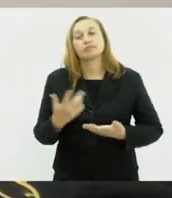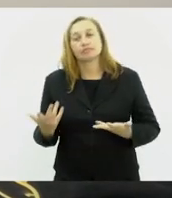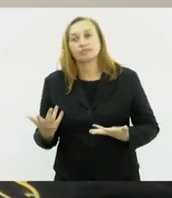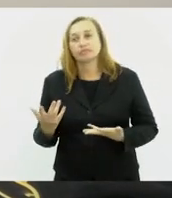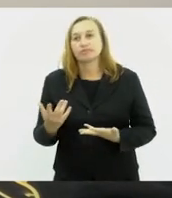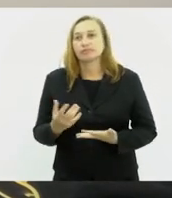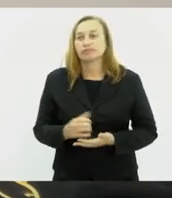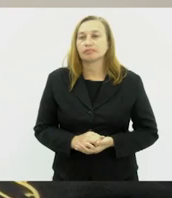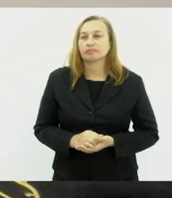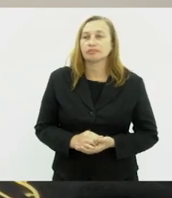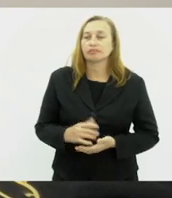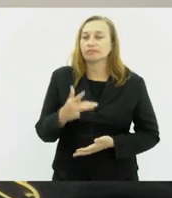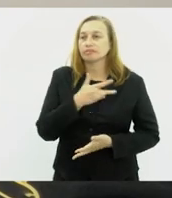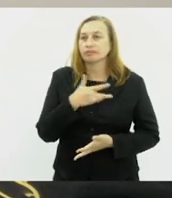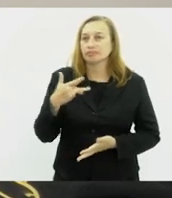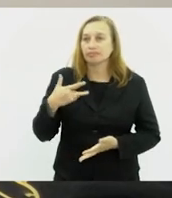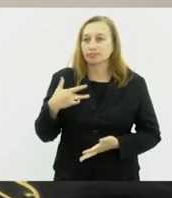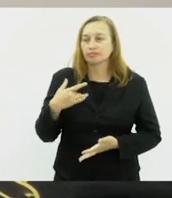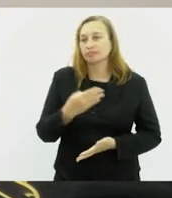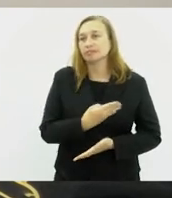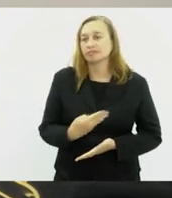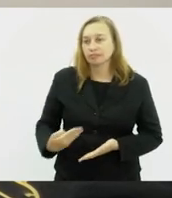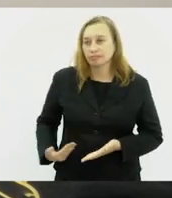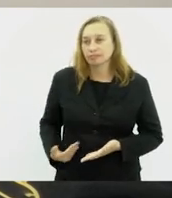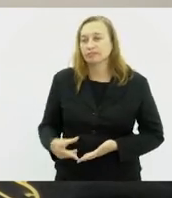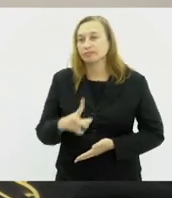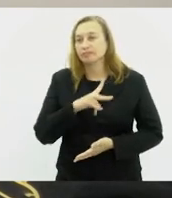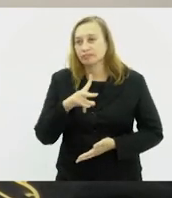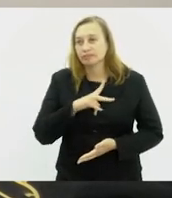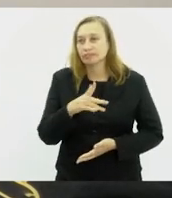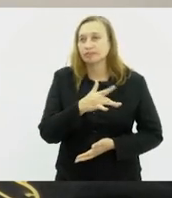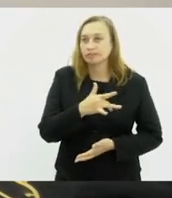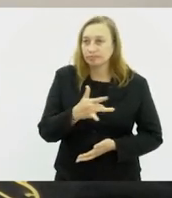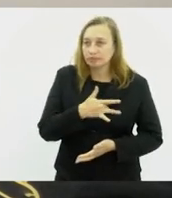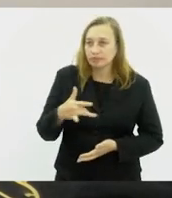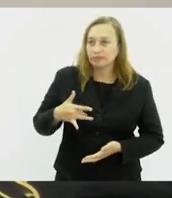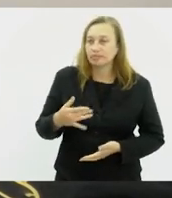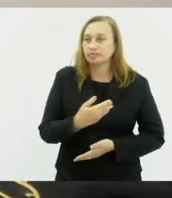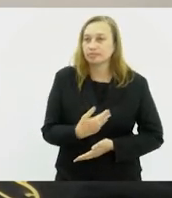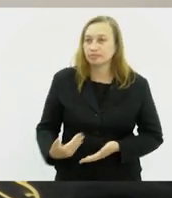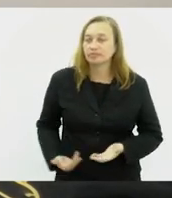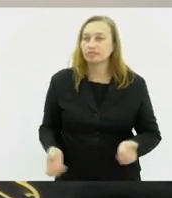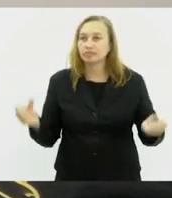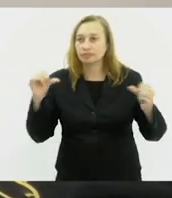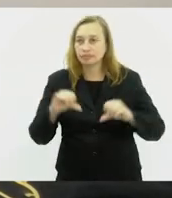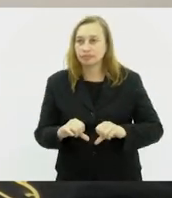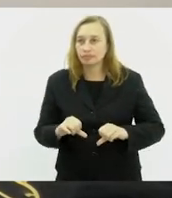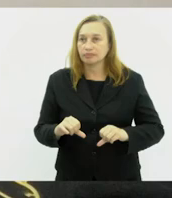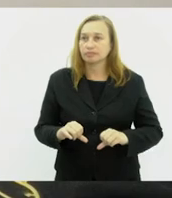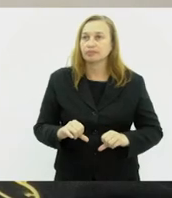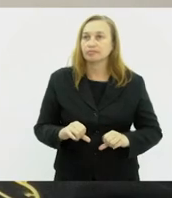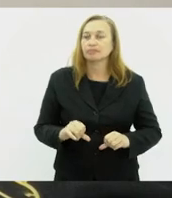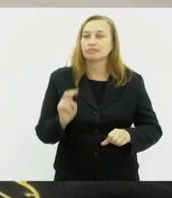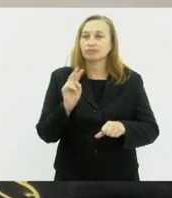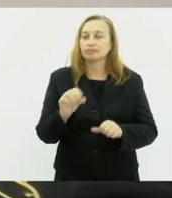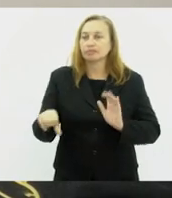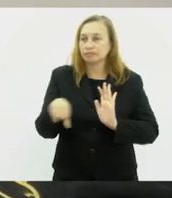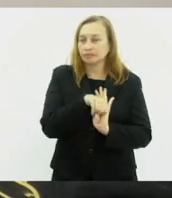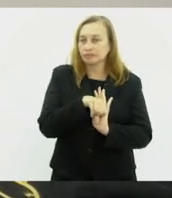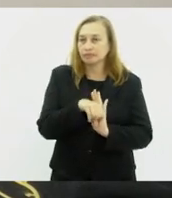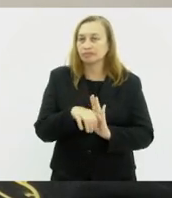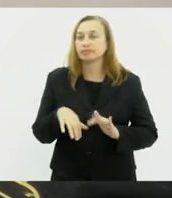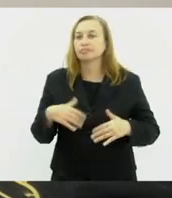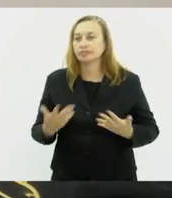justifica por uma questão de saúde pública eh é a própria saúde pública que se coloca em piores condições Por meio dessa criminalização